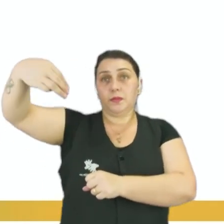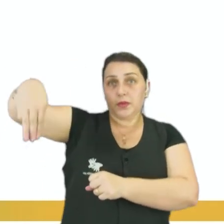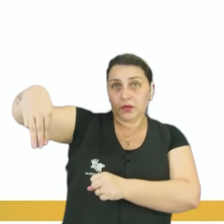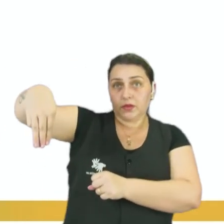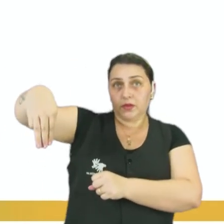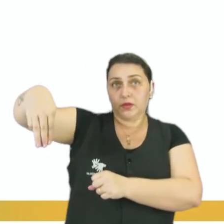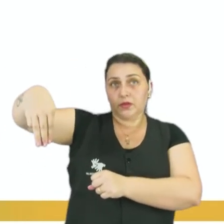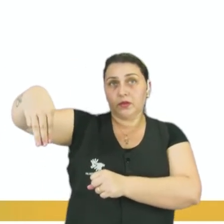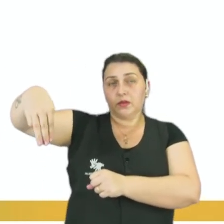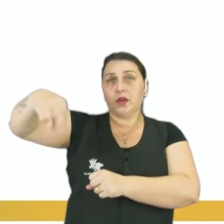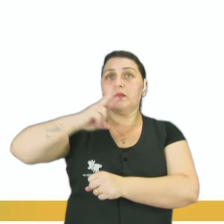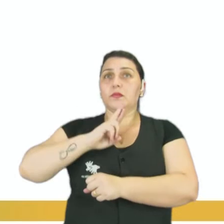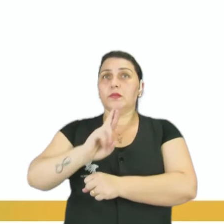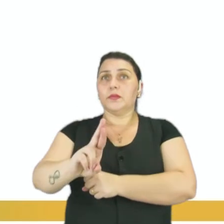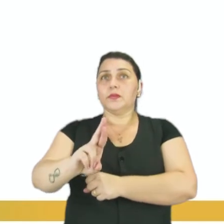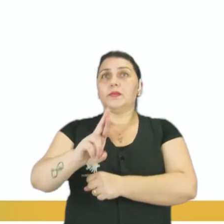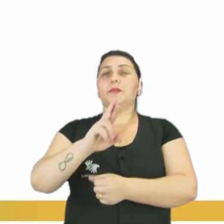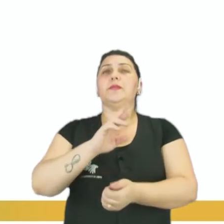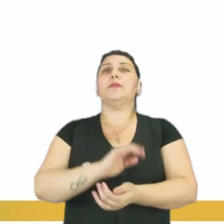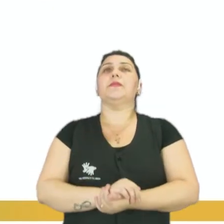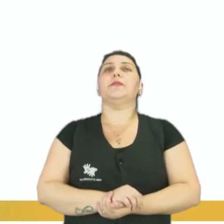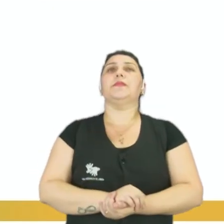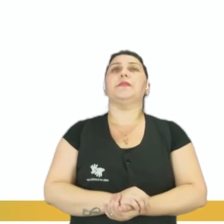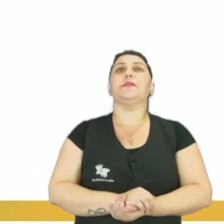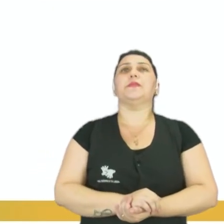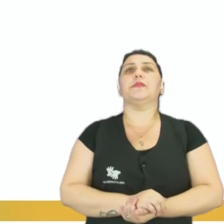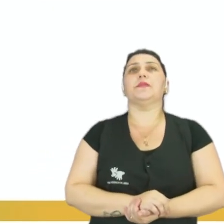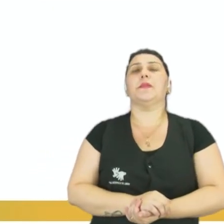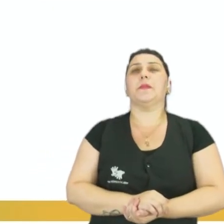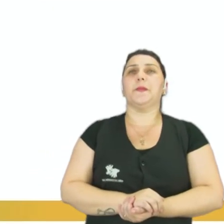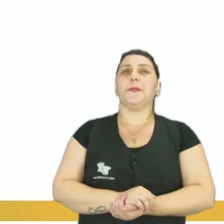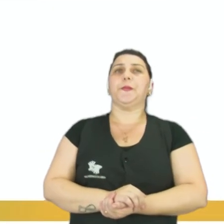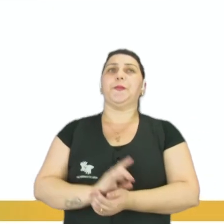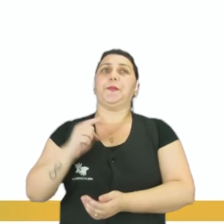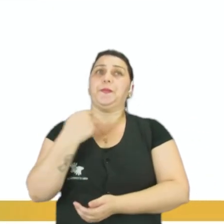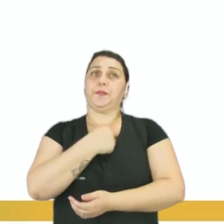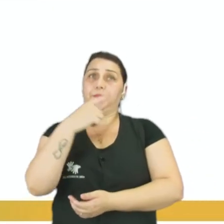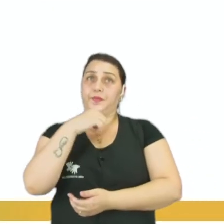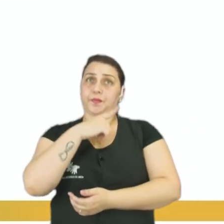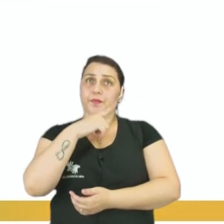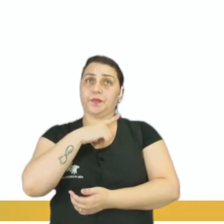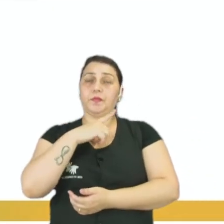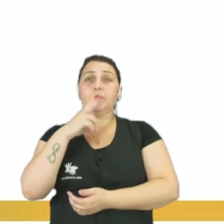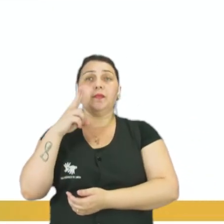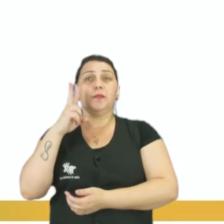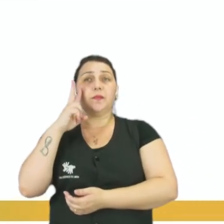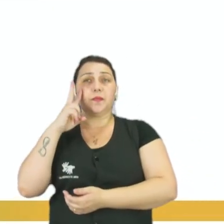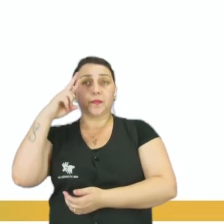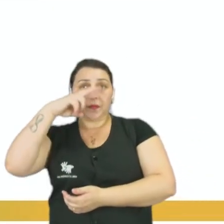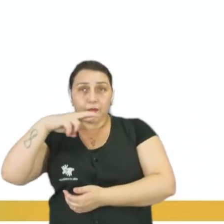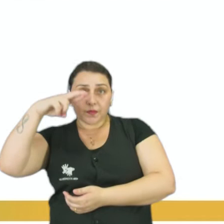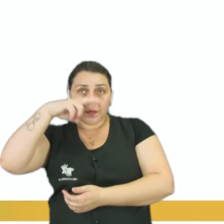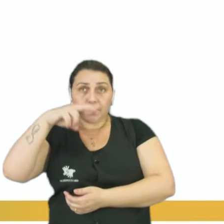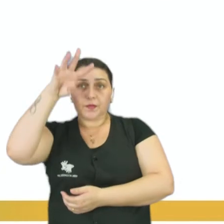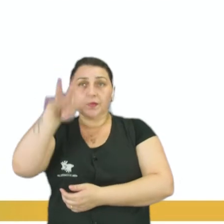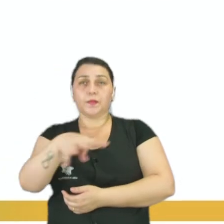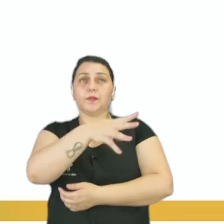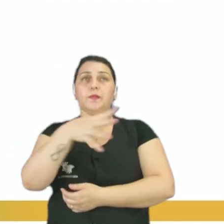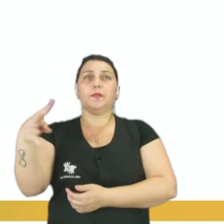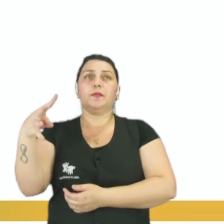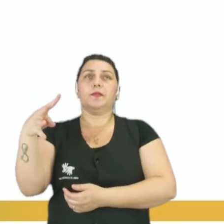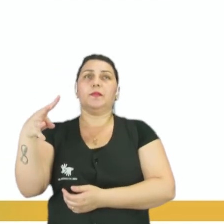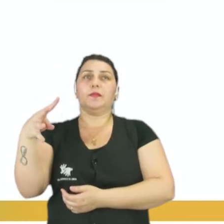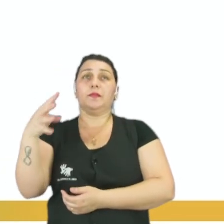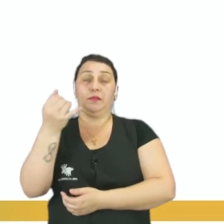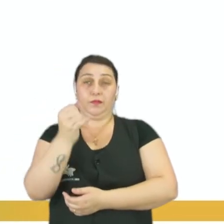então Ela ficará essa resposta Oi gente aí nós vamos ter que observar nesse nessa